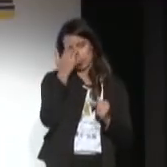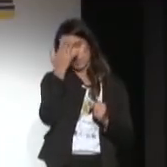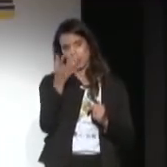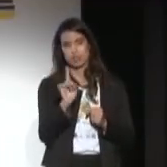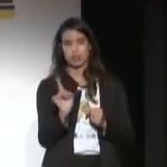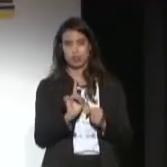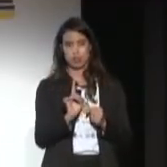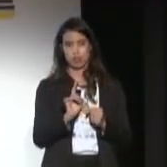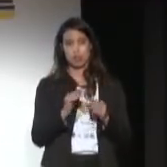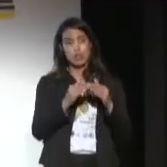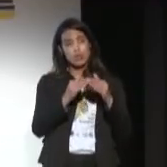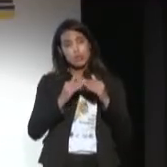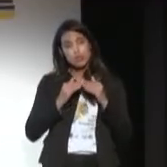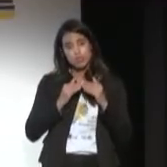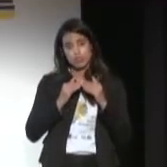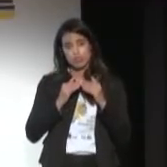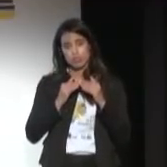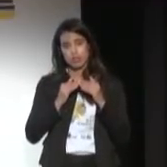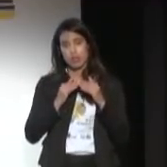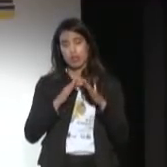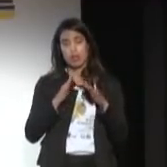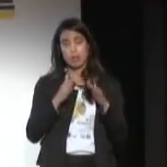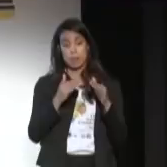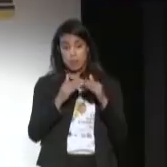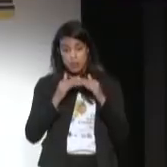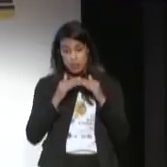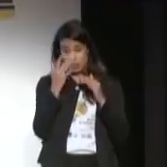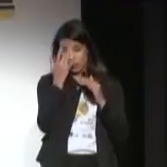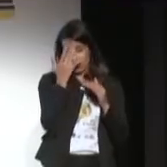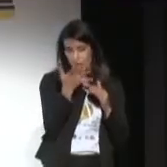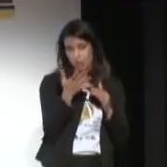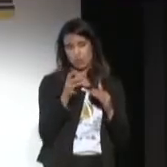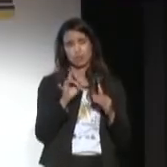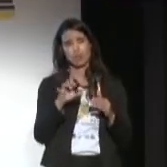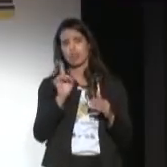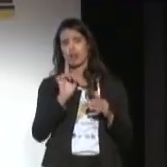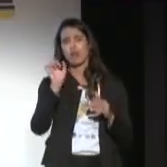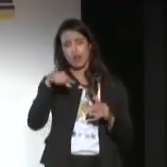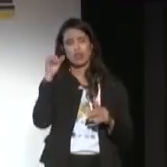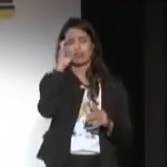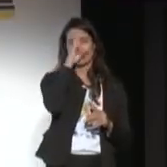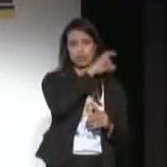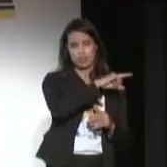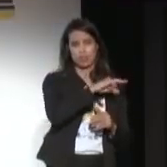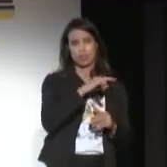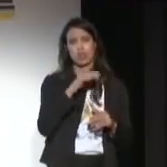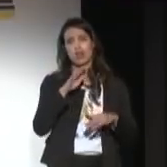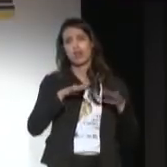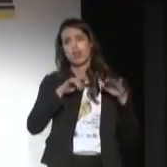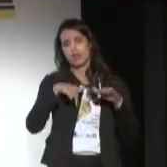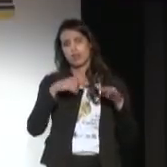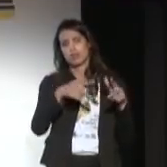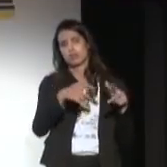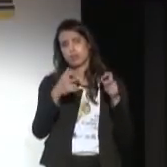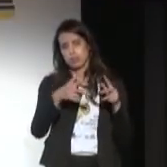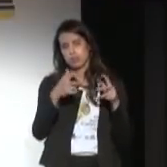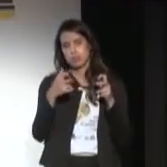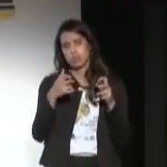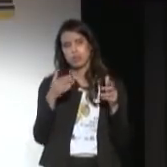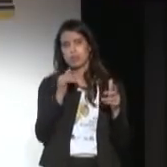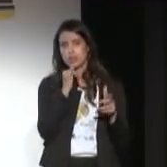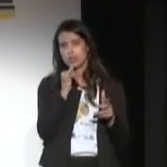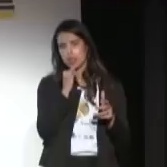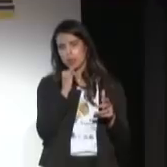não tornássemos isso simples. É extremamente complexo. Tá? Então, muitas vezes, eu já me vi em situações de